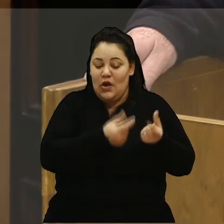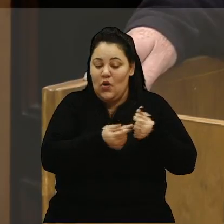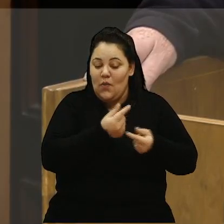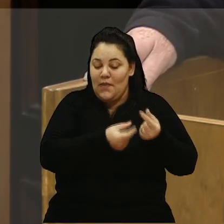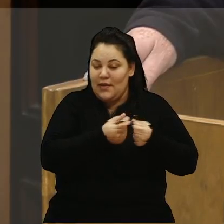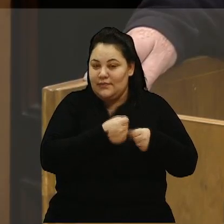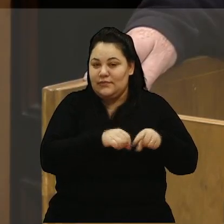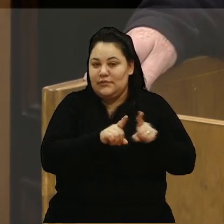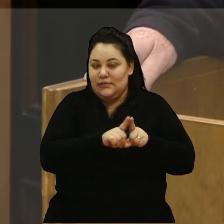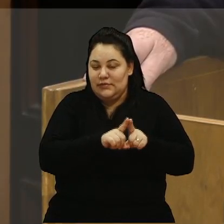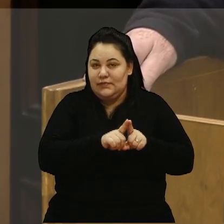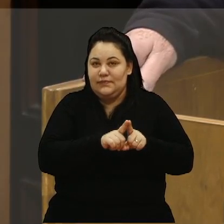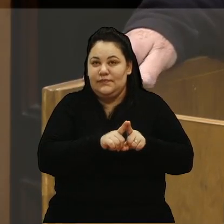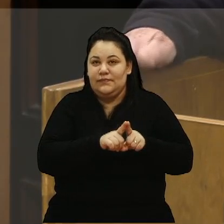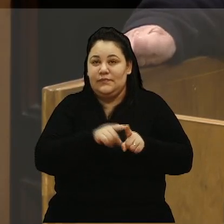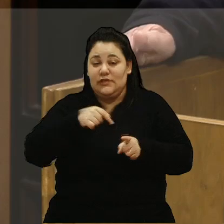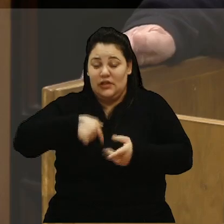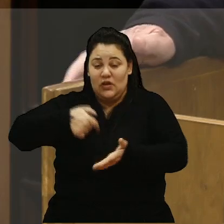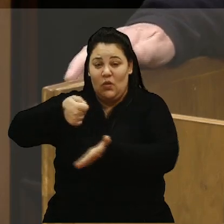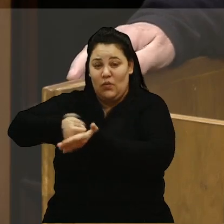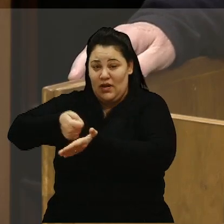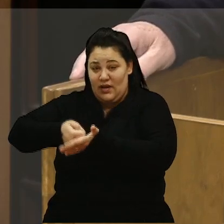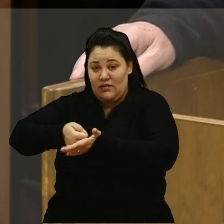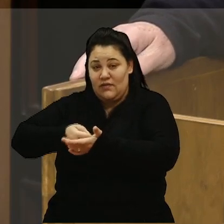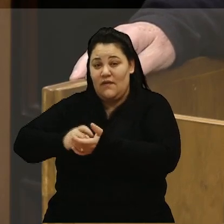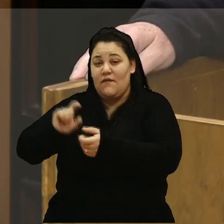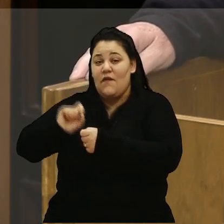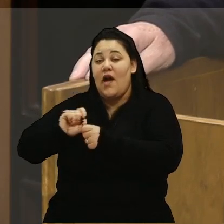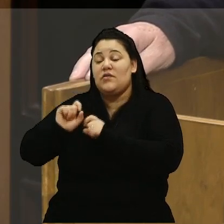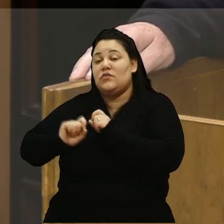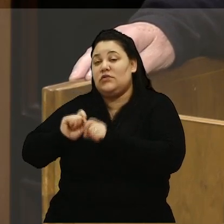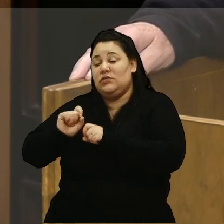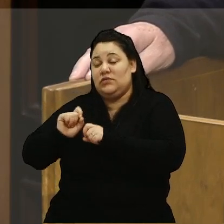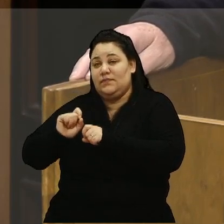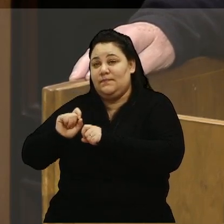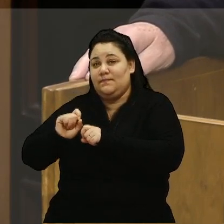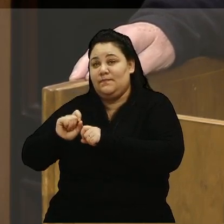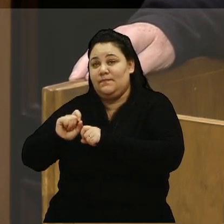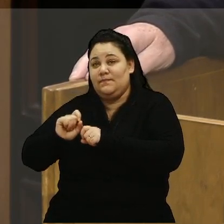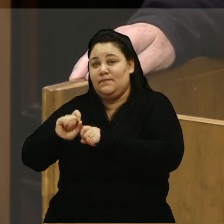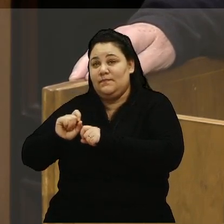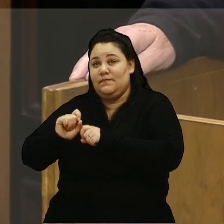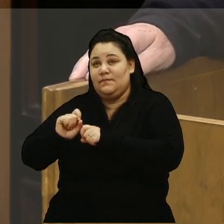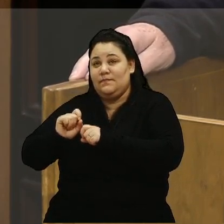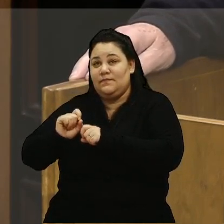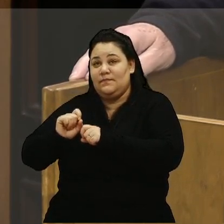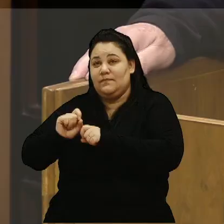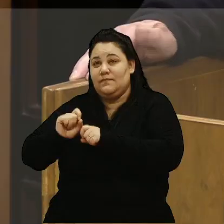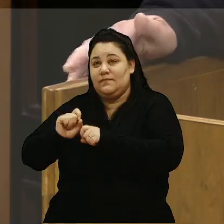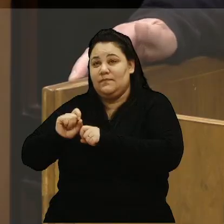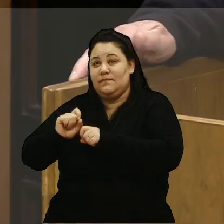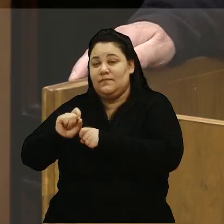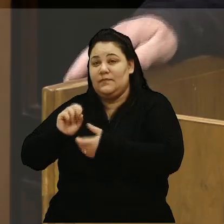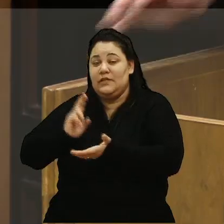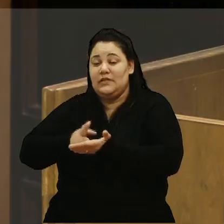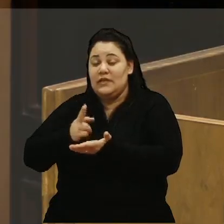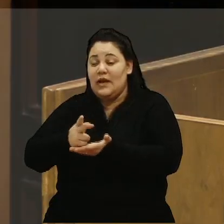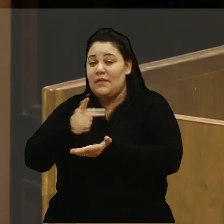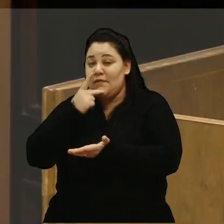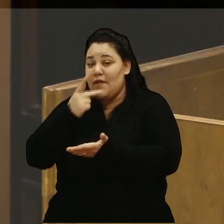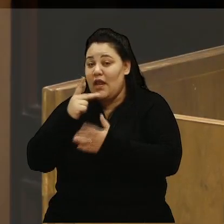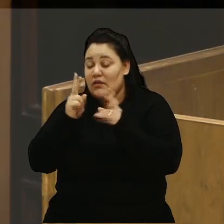e que obrigatoriamente faz com que a gente, cada vez que venha falar